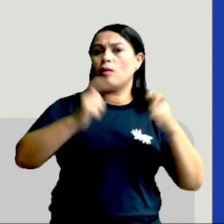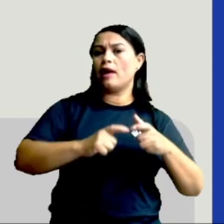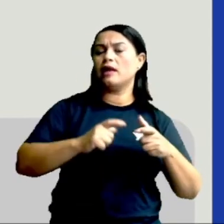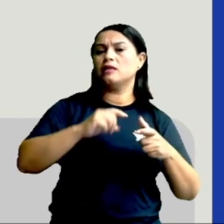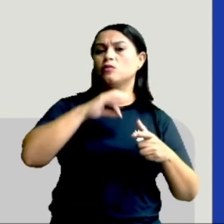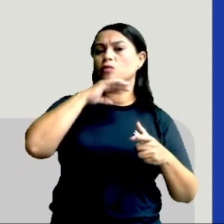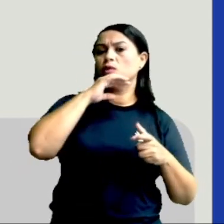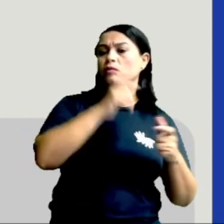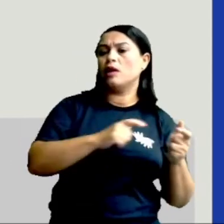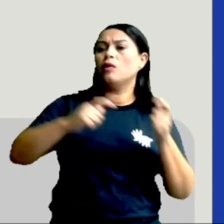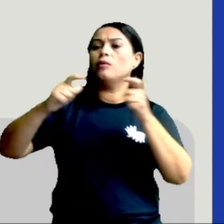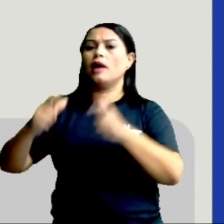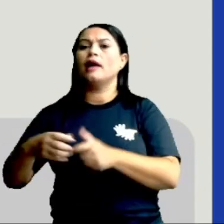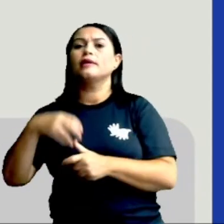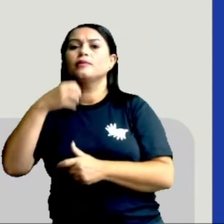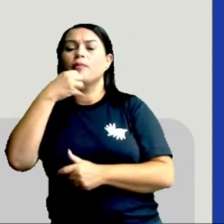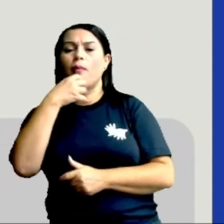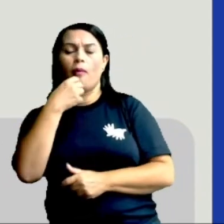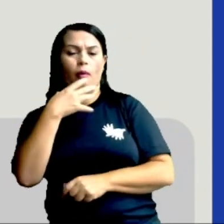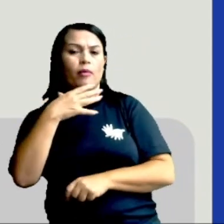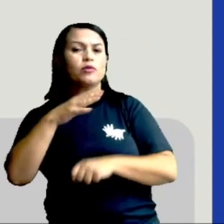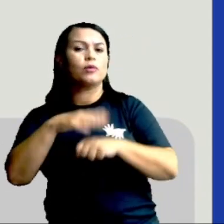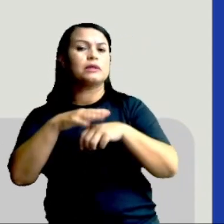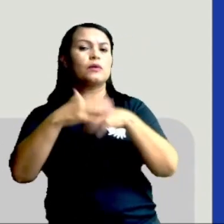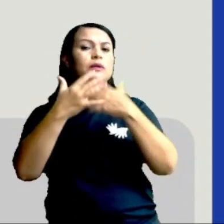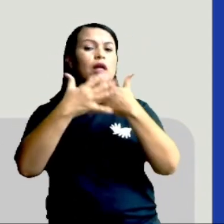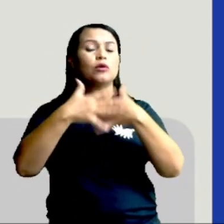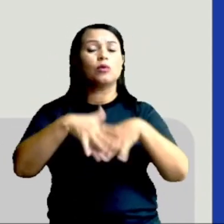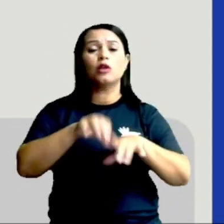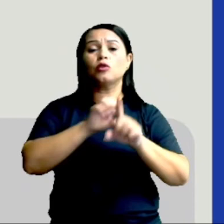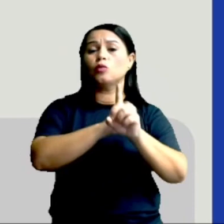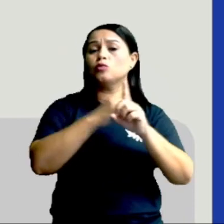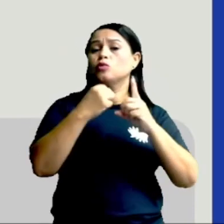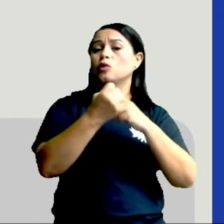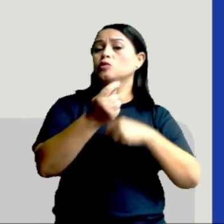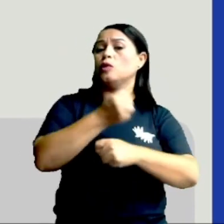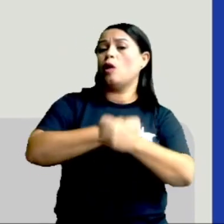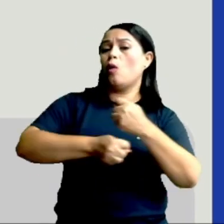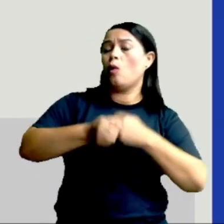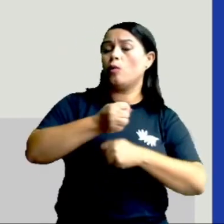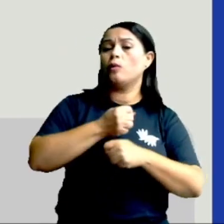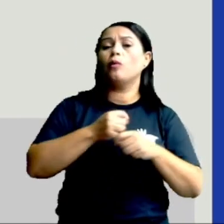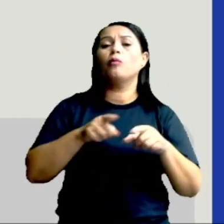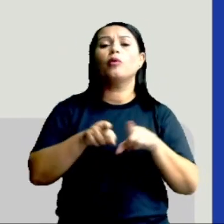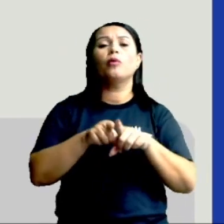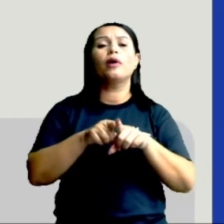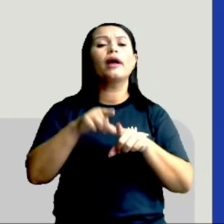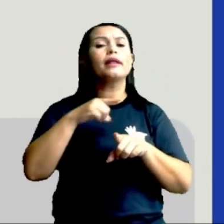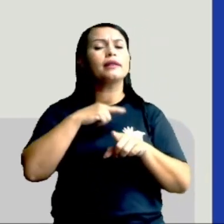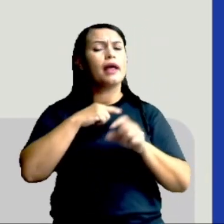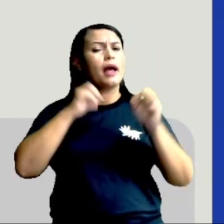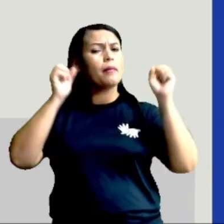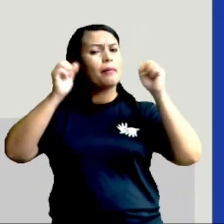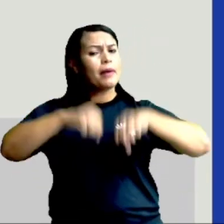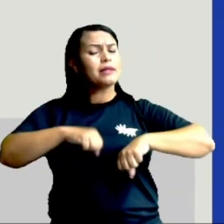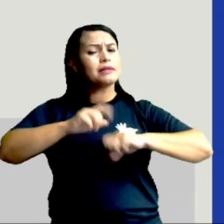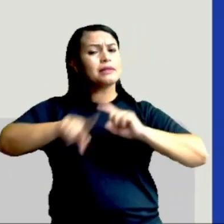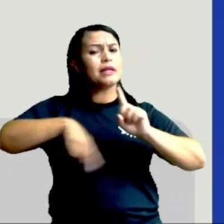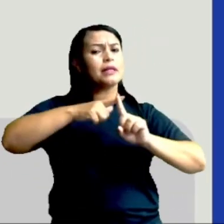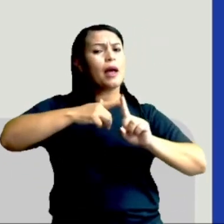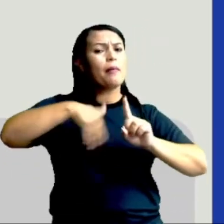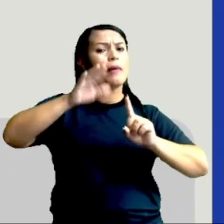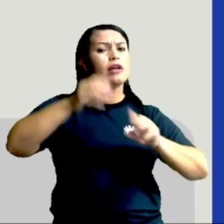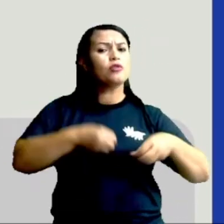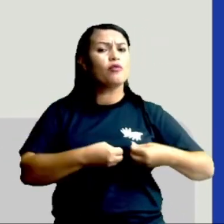atrativas, que pelas suas condições naturais ou socioeconômicas têm capacidade algo mais a oferecer